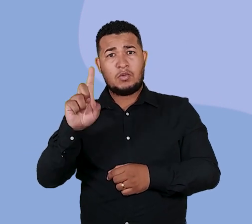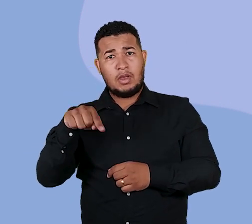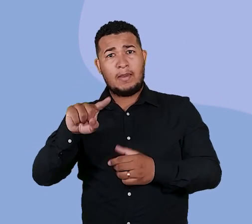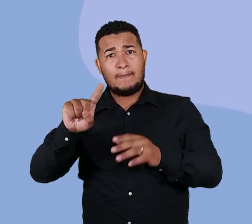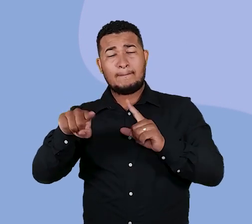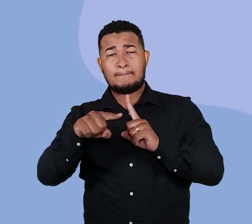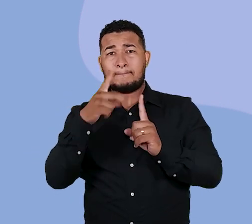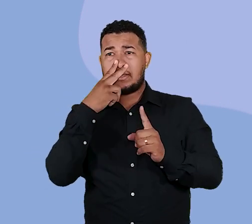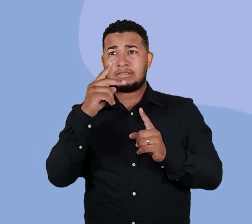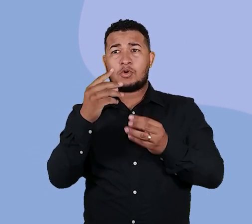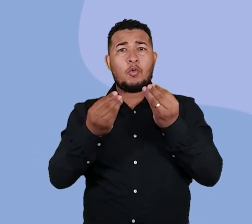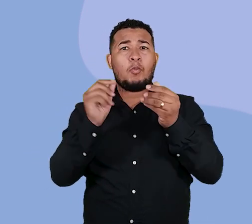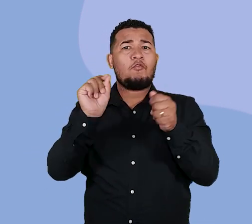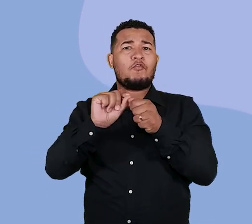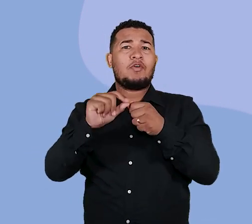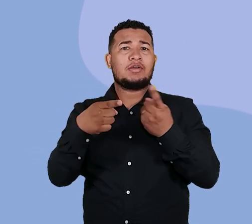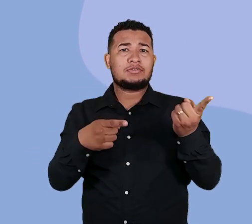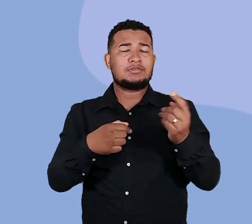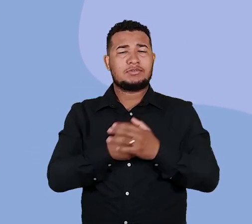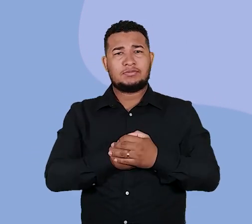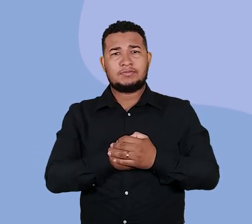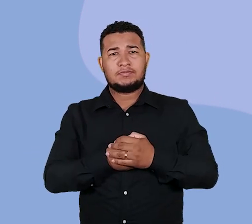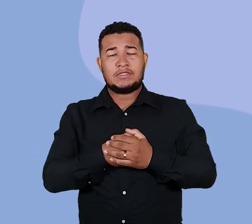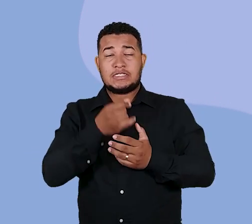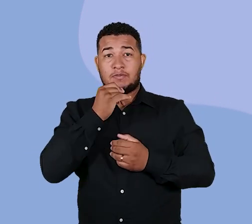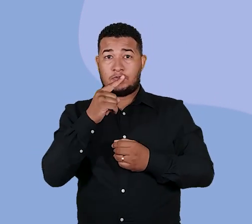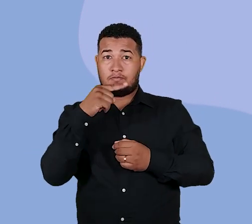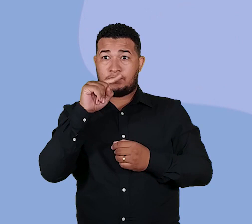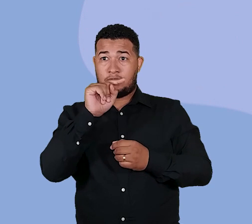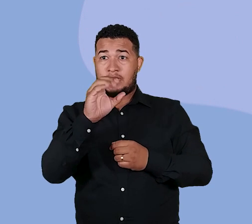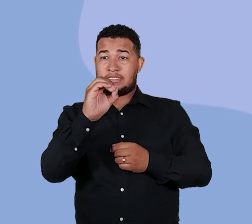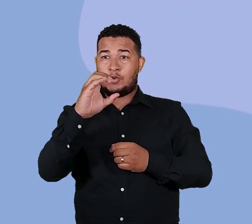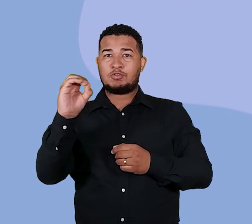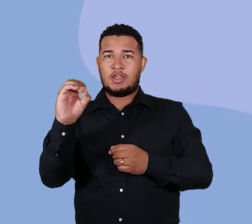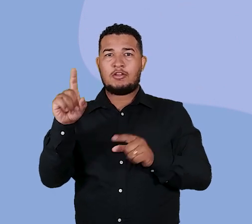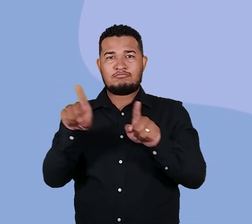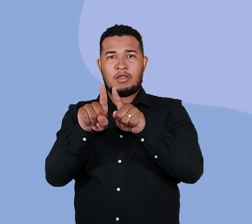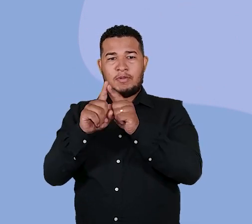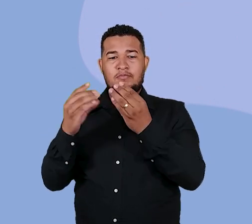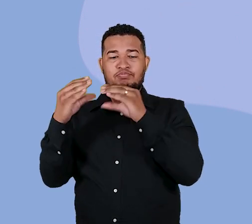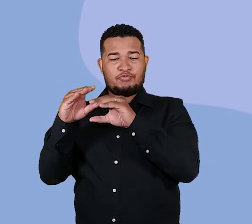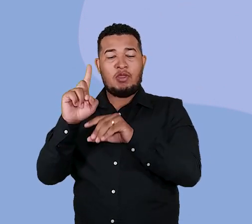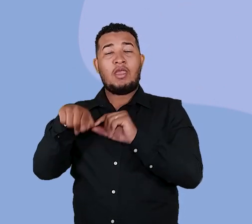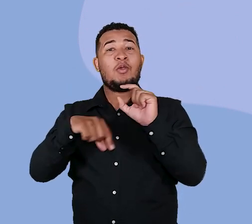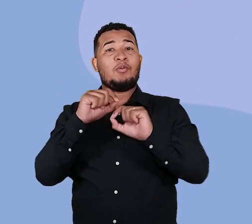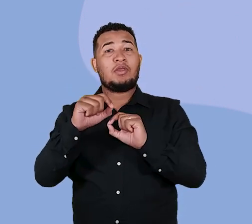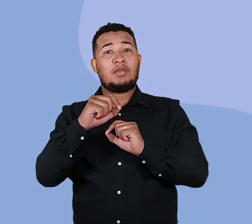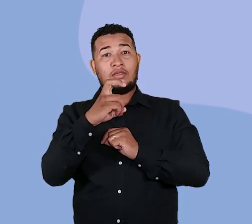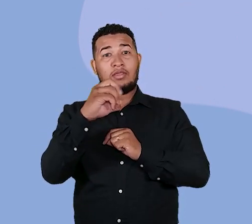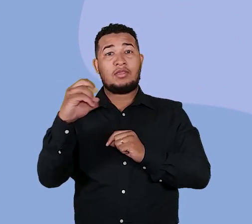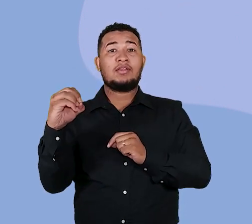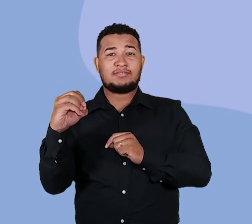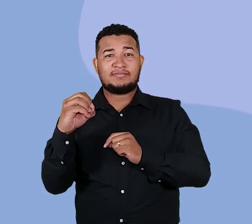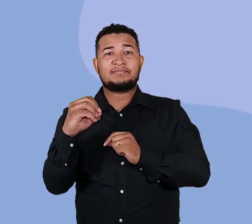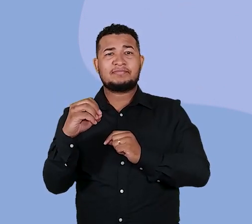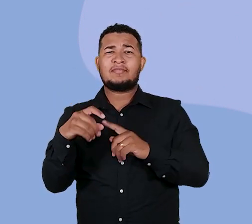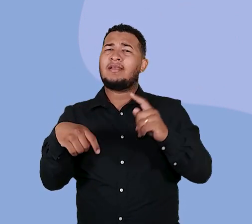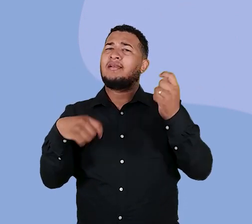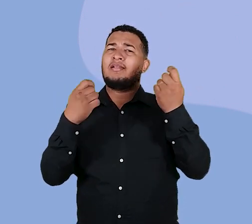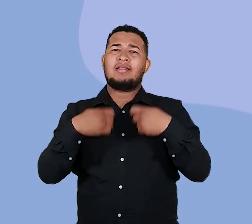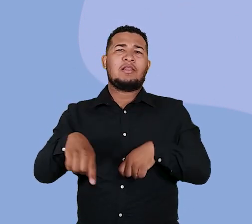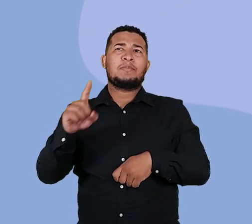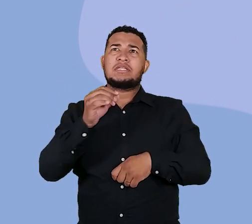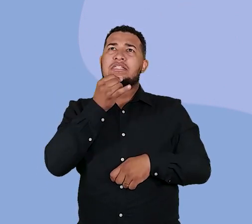tem metade de 1000. Como é que você lê isso aí, hein? Coloque os 2 zeros ali. Vai ficar o quê? 500. Ninguém